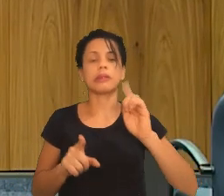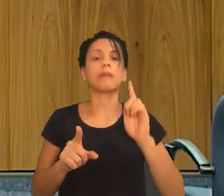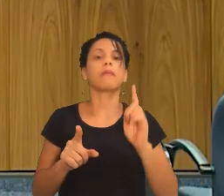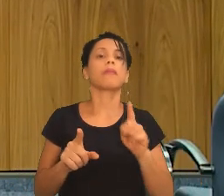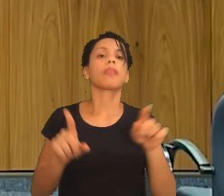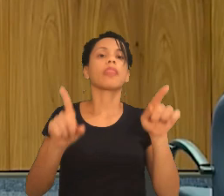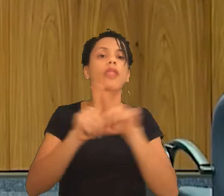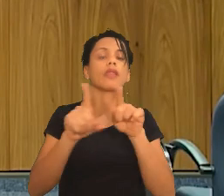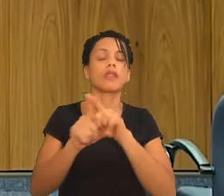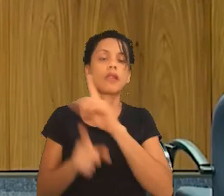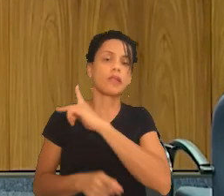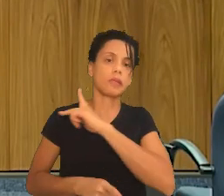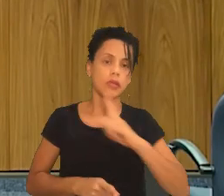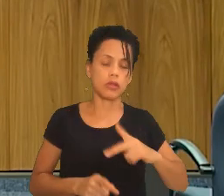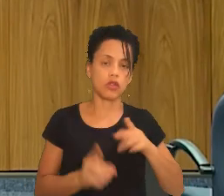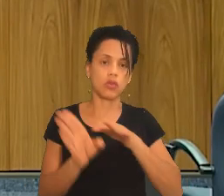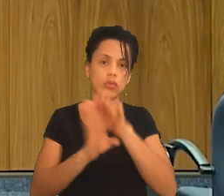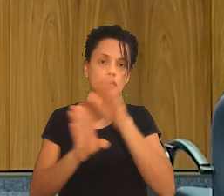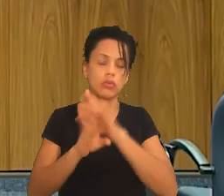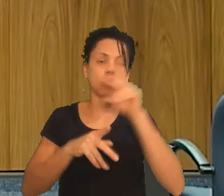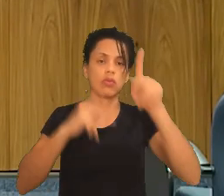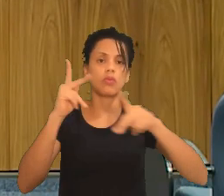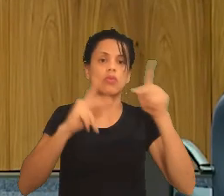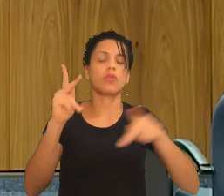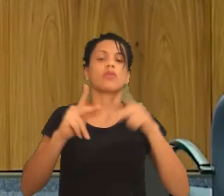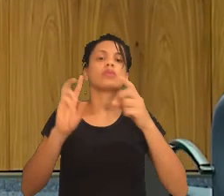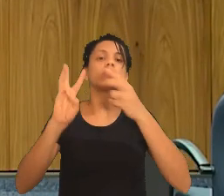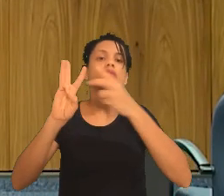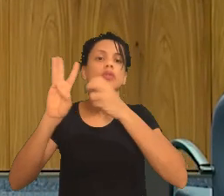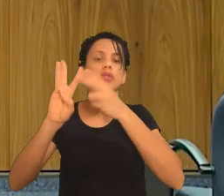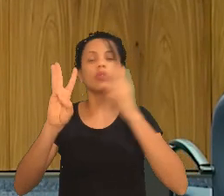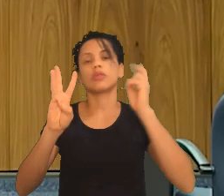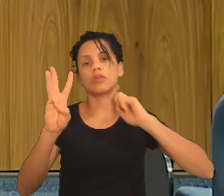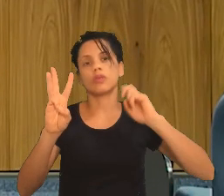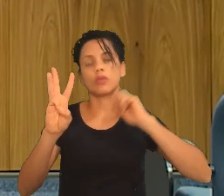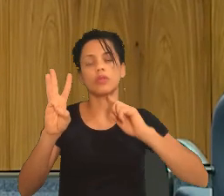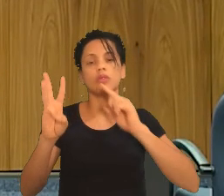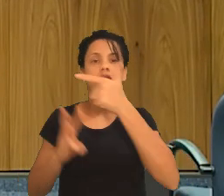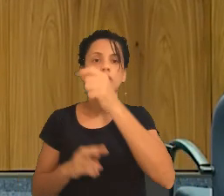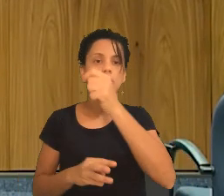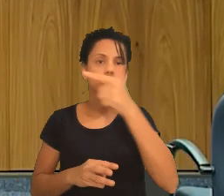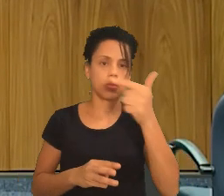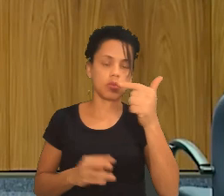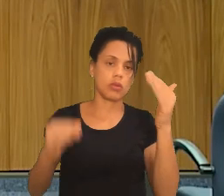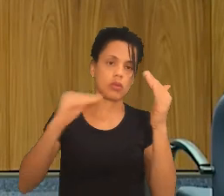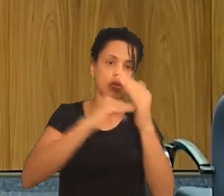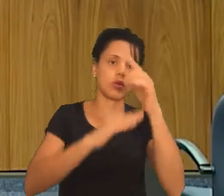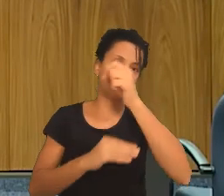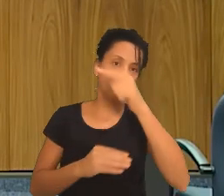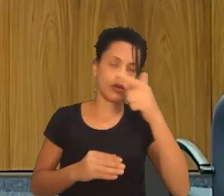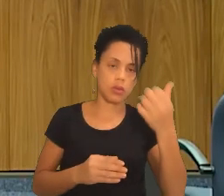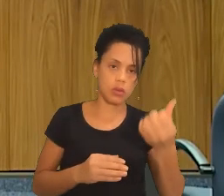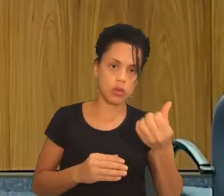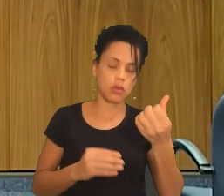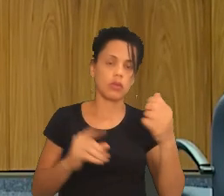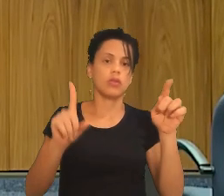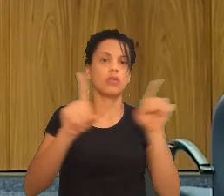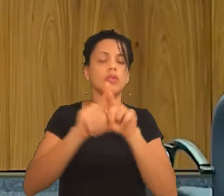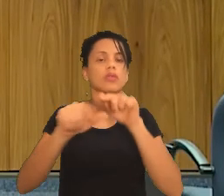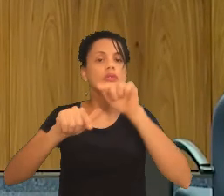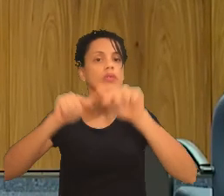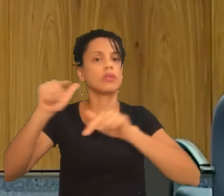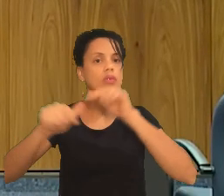Conselho dos Povos Indígenas de Minas Gerais de 2002 a 2006. Trabalhou juntamente com a